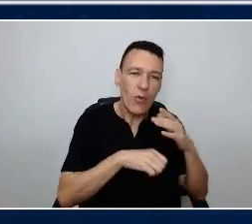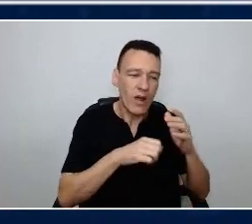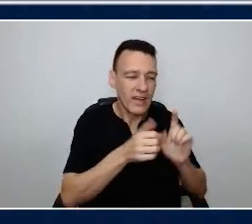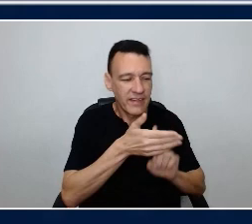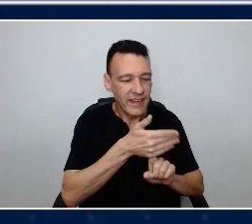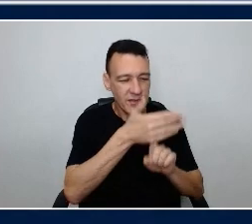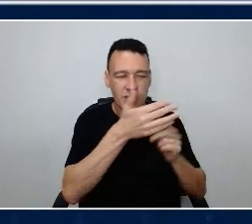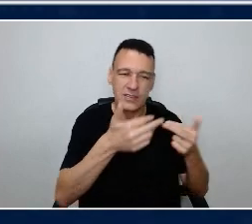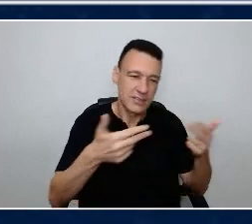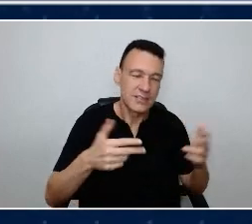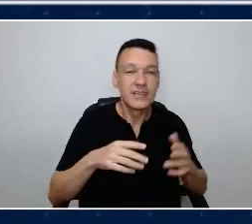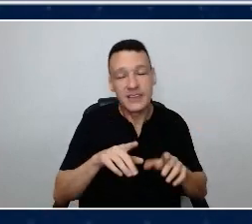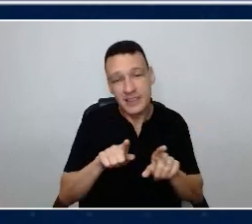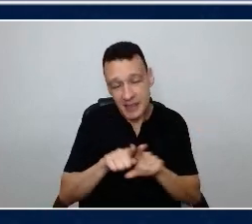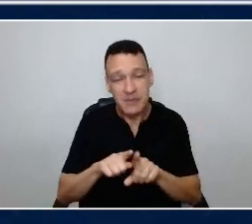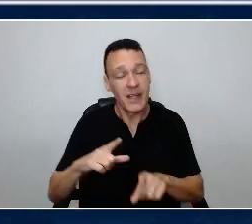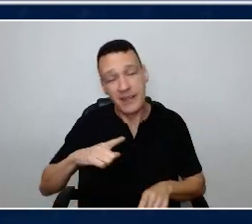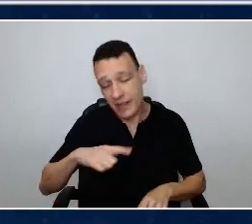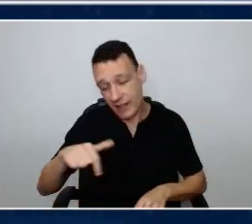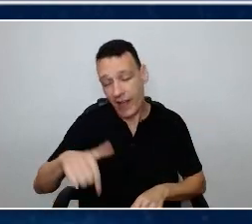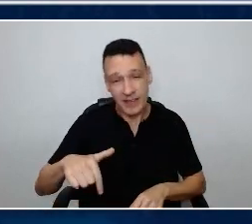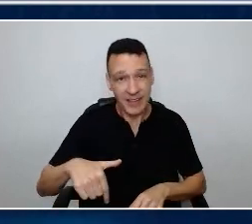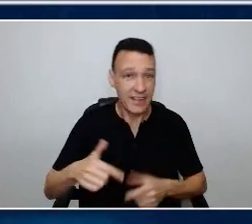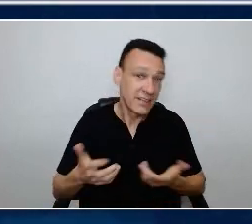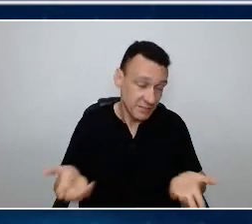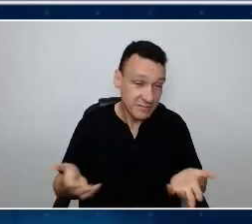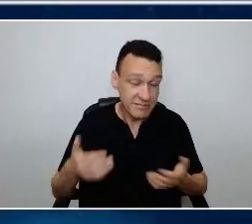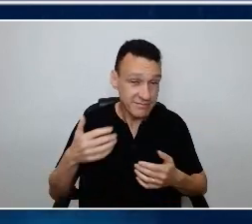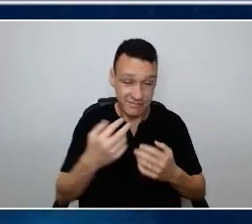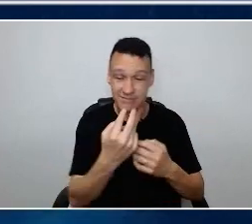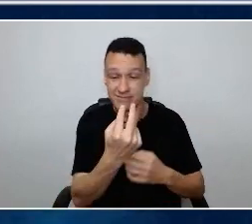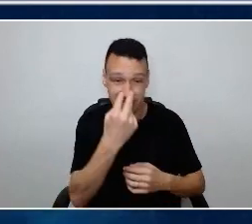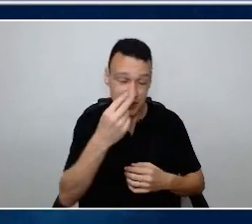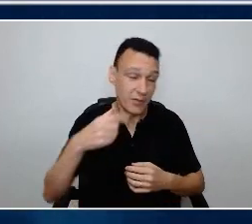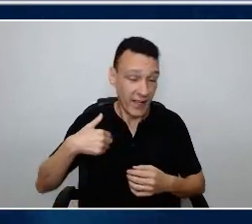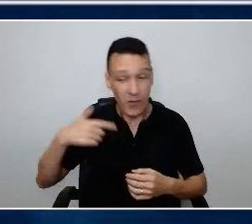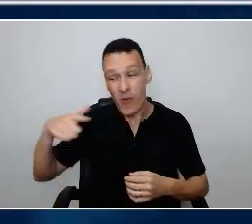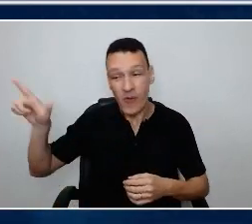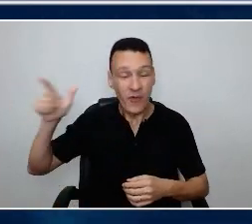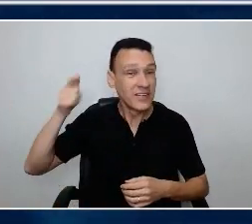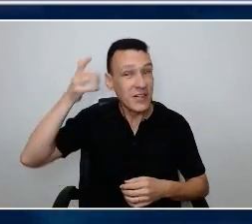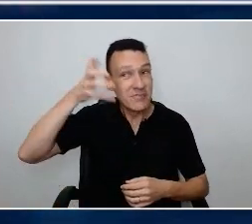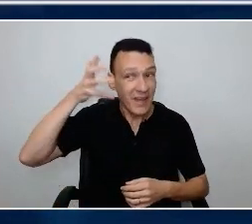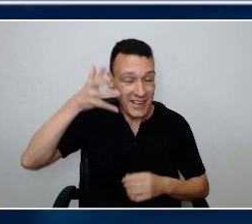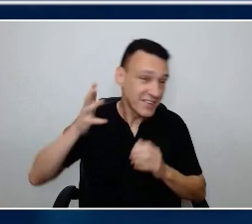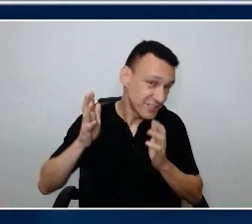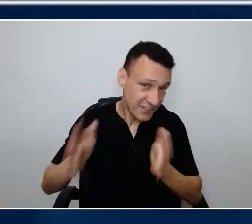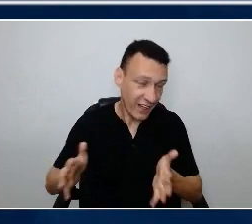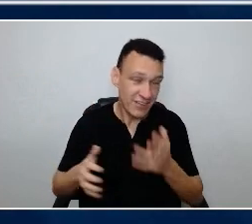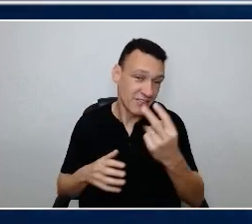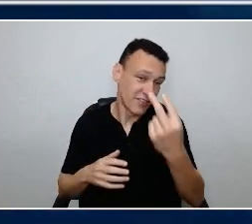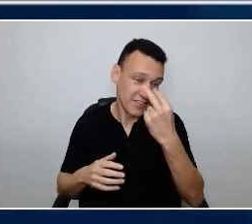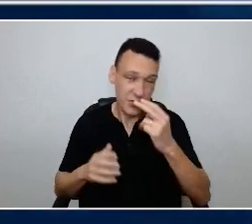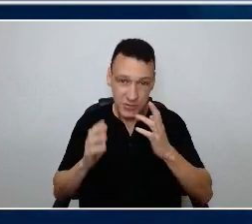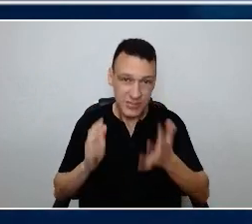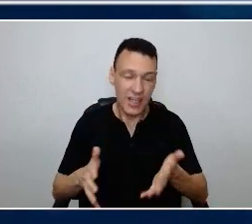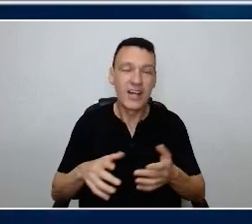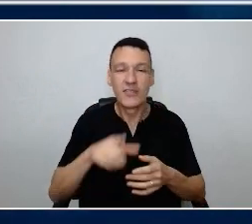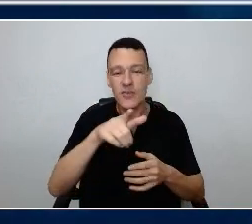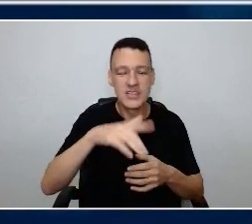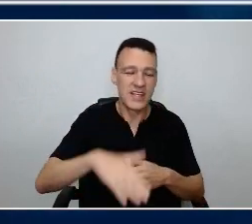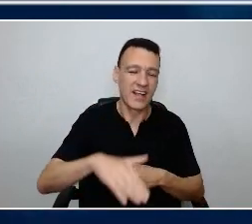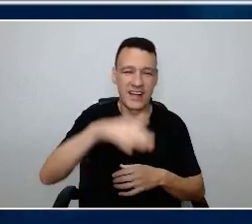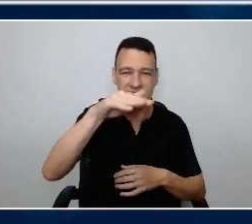que tô aqui inclusive palestrei hoje mais cedo você viu a minha palestra est na área de tecnologia Então você cresceu rodeada de pessoas que